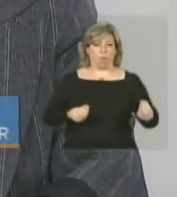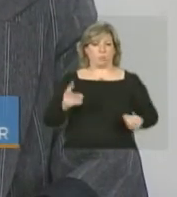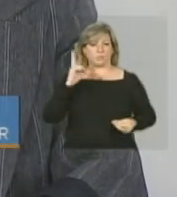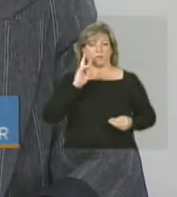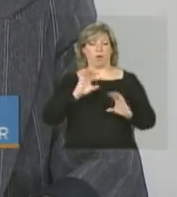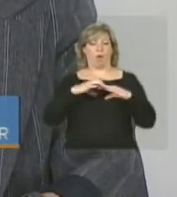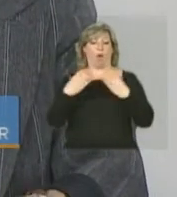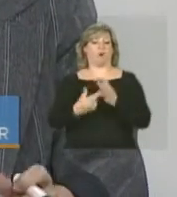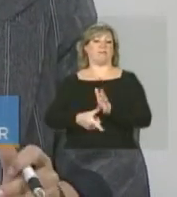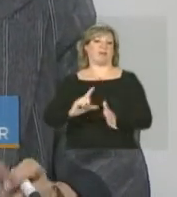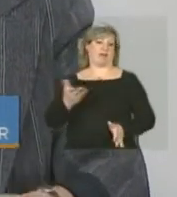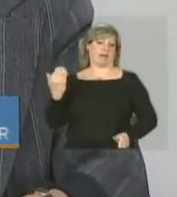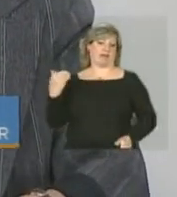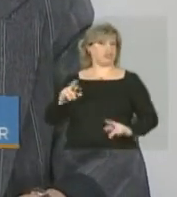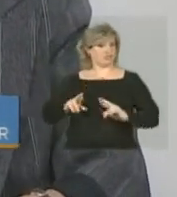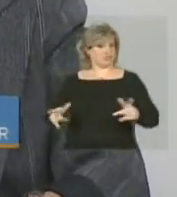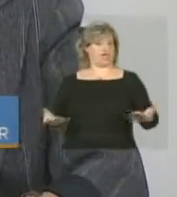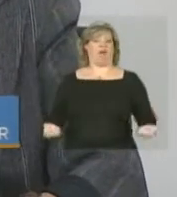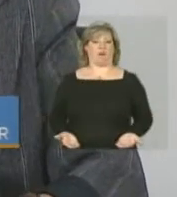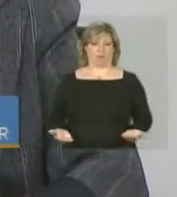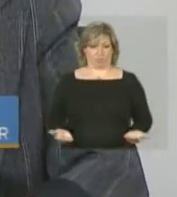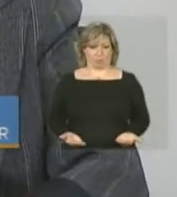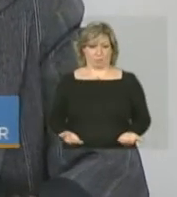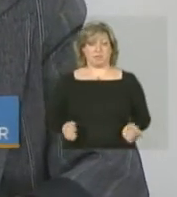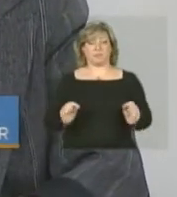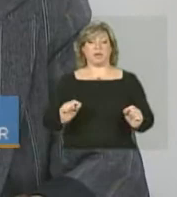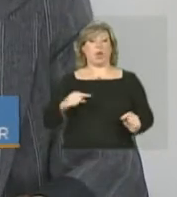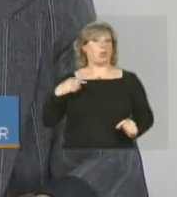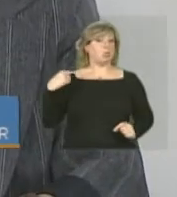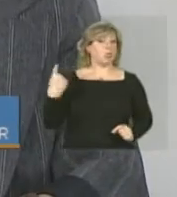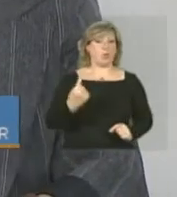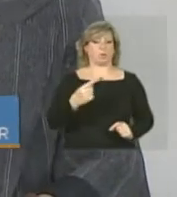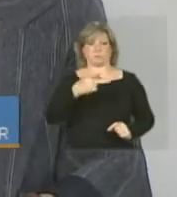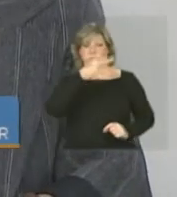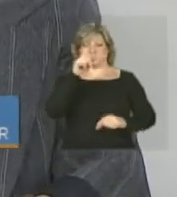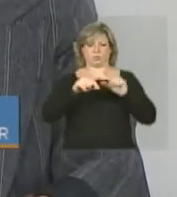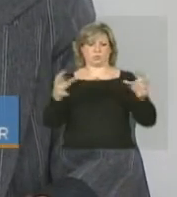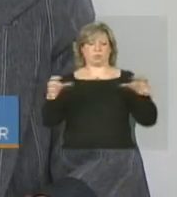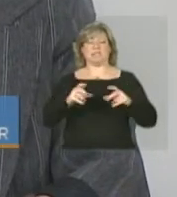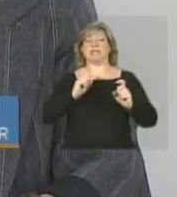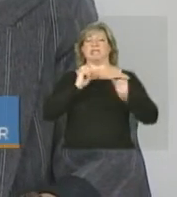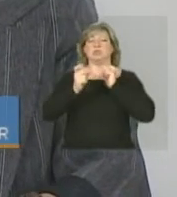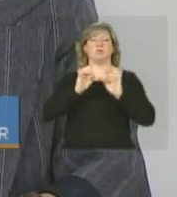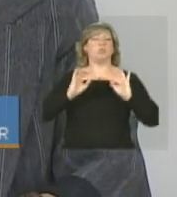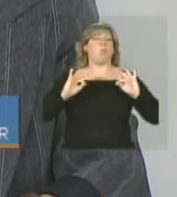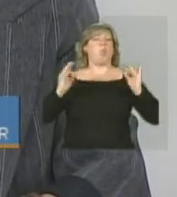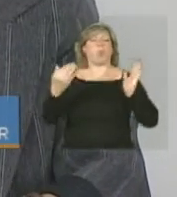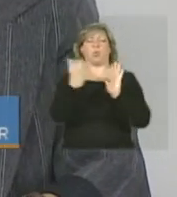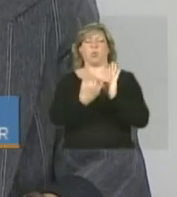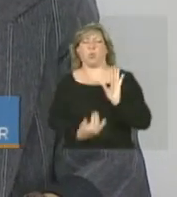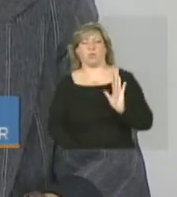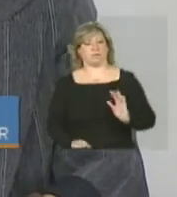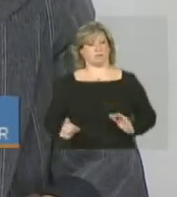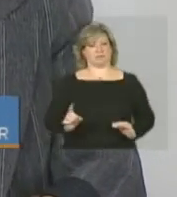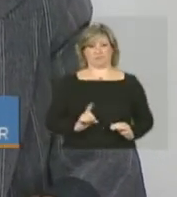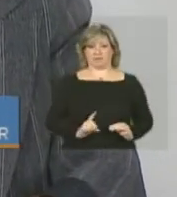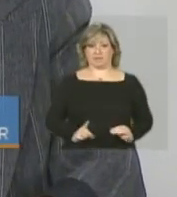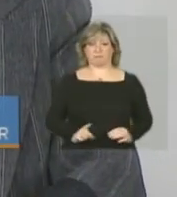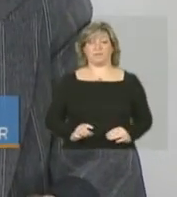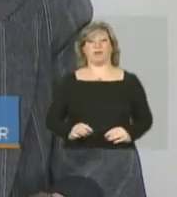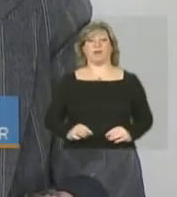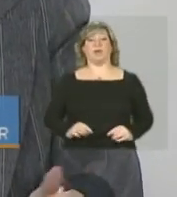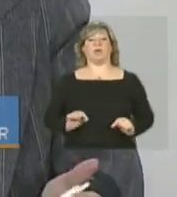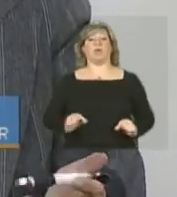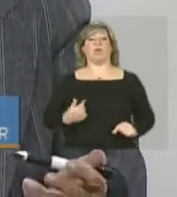anterior. Por quê? Nem todos os delegados e delegadas discutirão todos os conteúdos. A nossa perspectiva é que